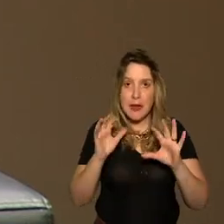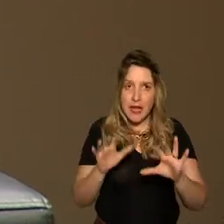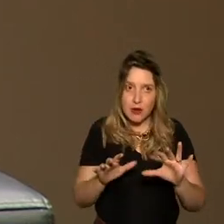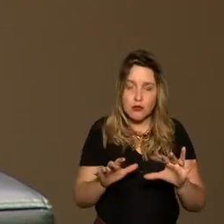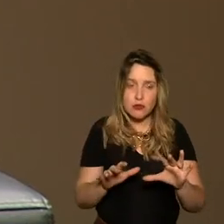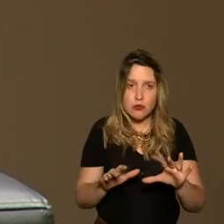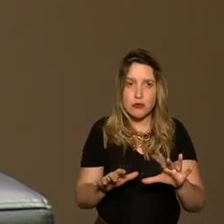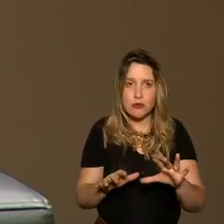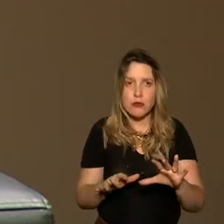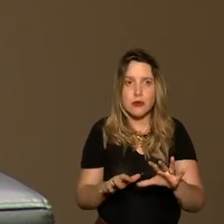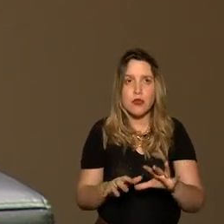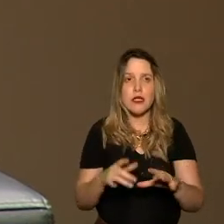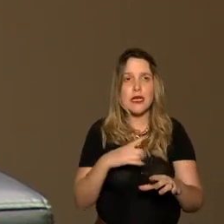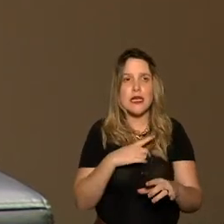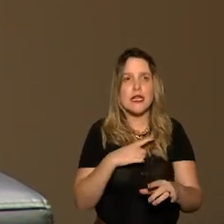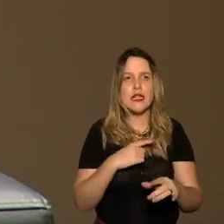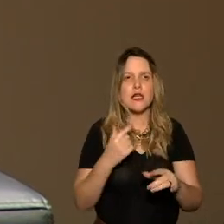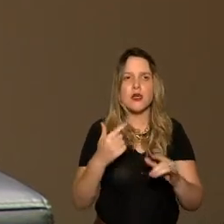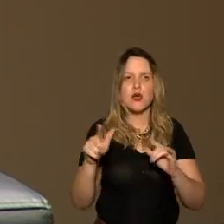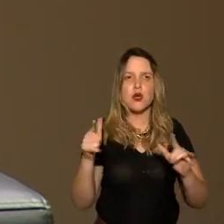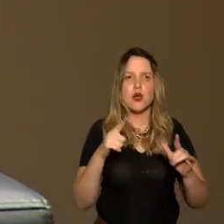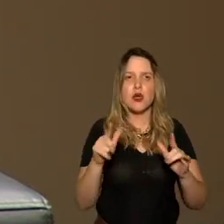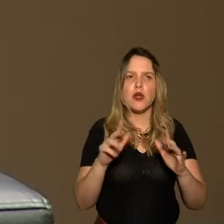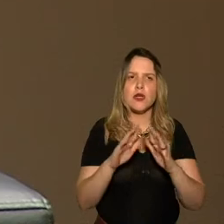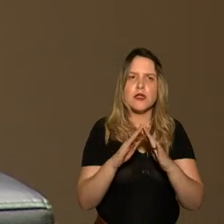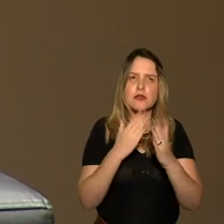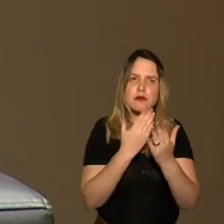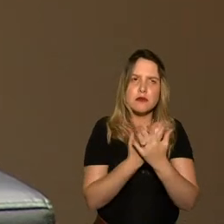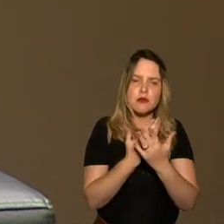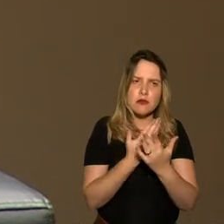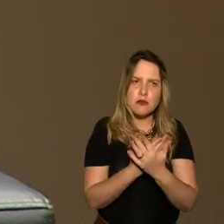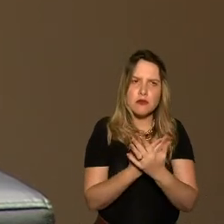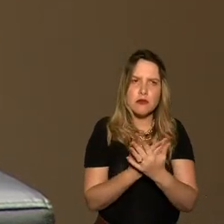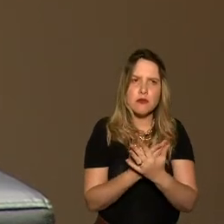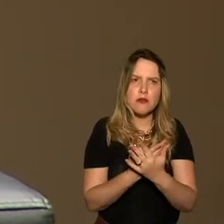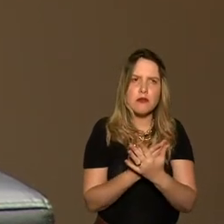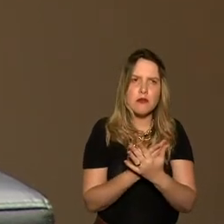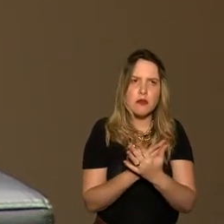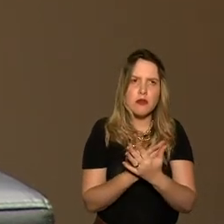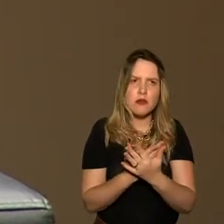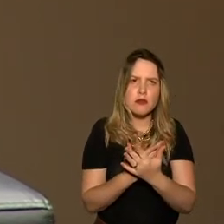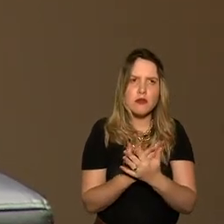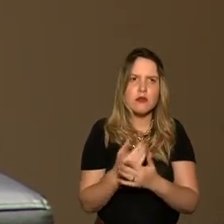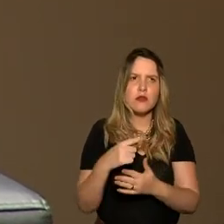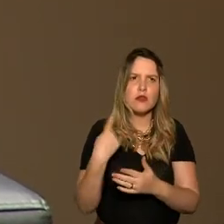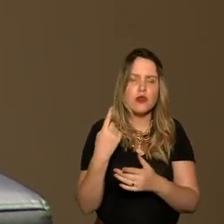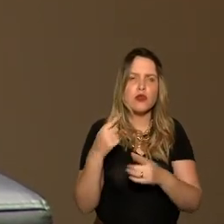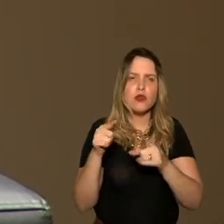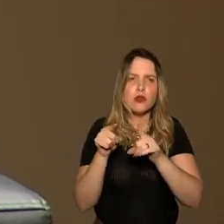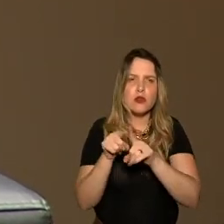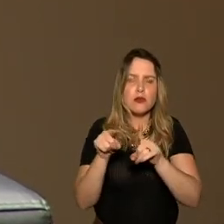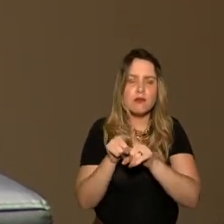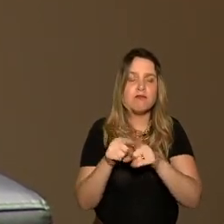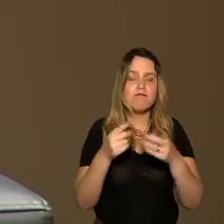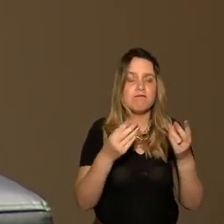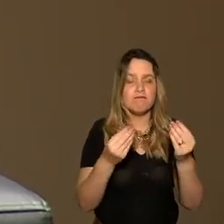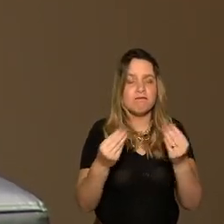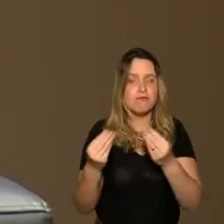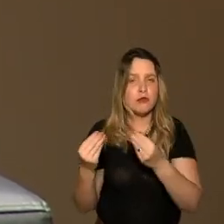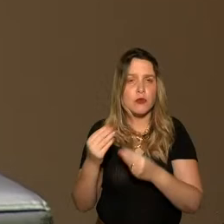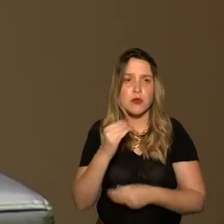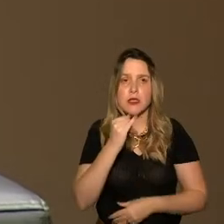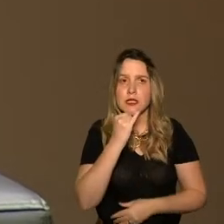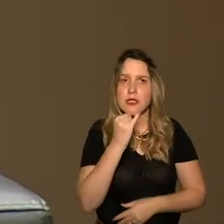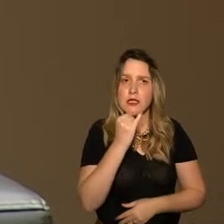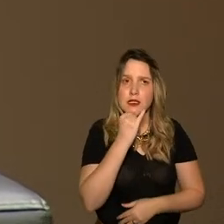redes públicas seja nível Municipal ou estadual como também muitas vezes por exemplo